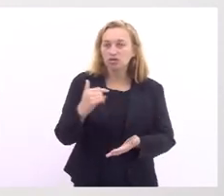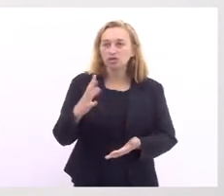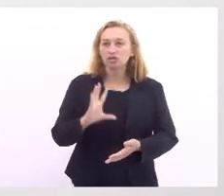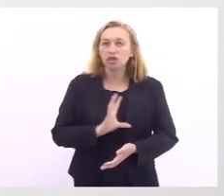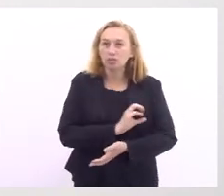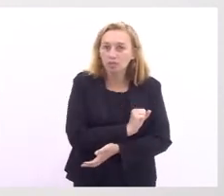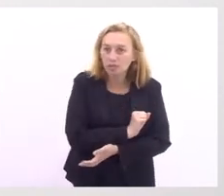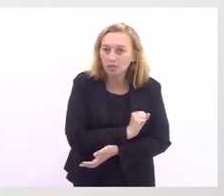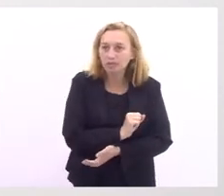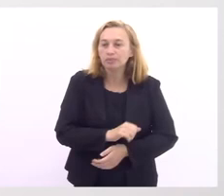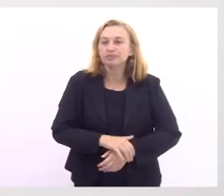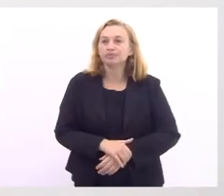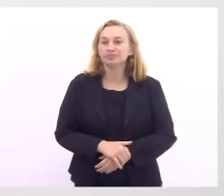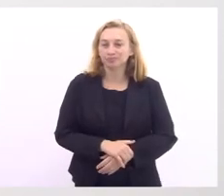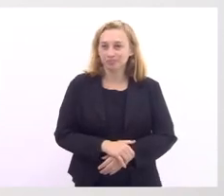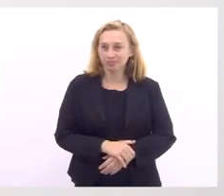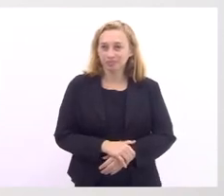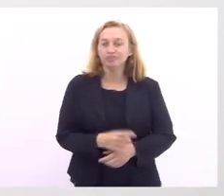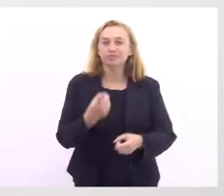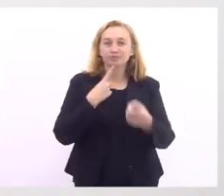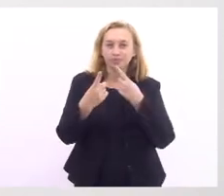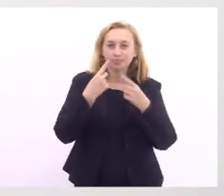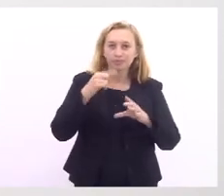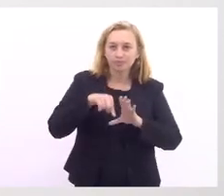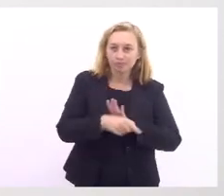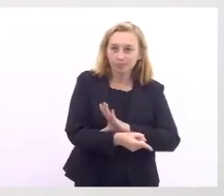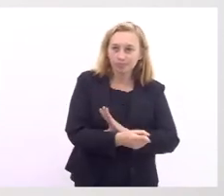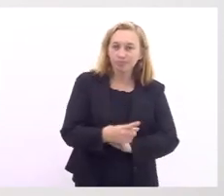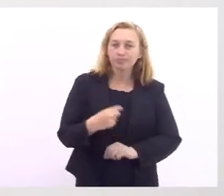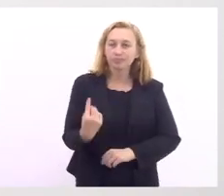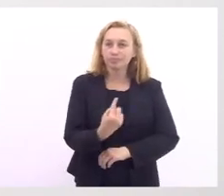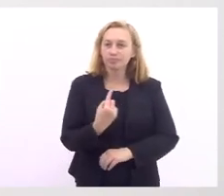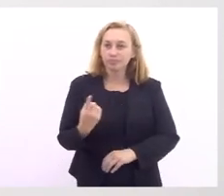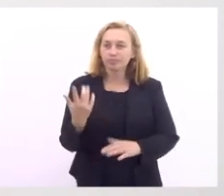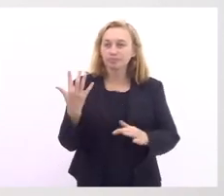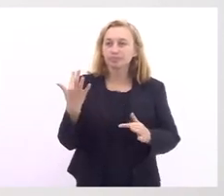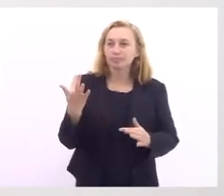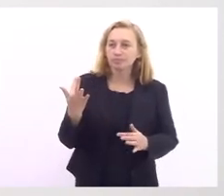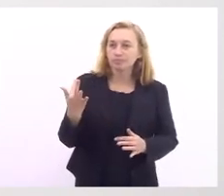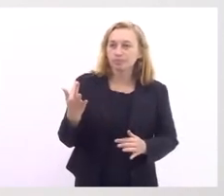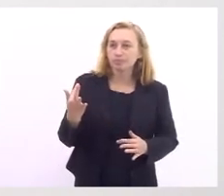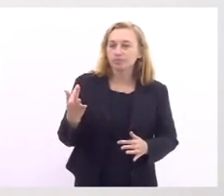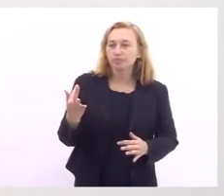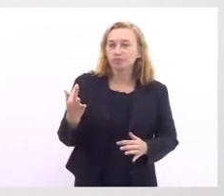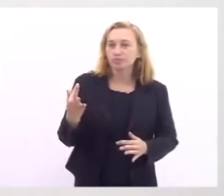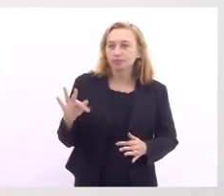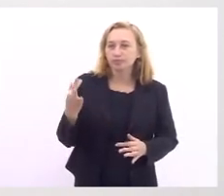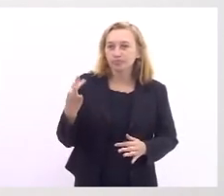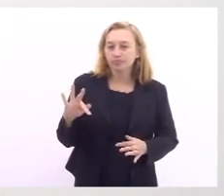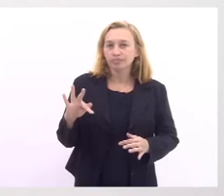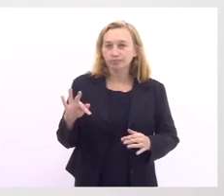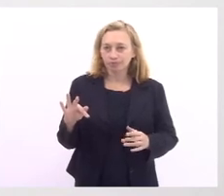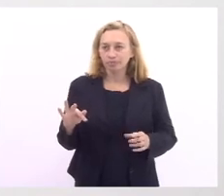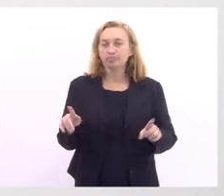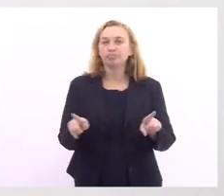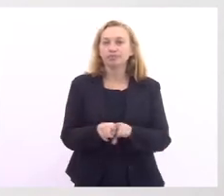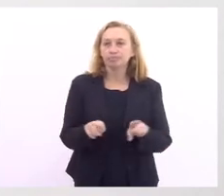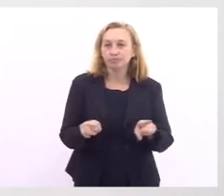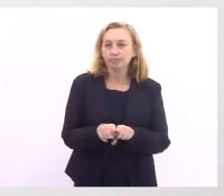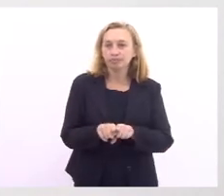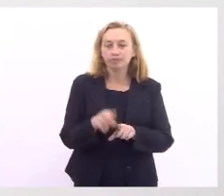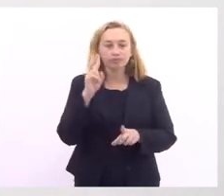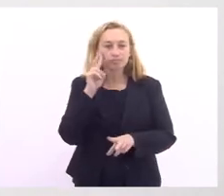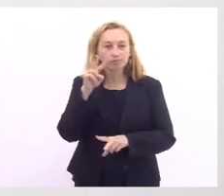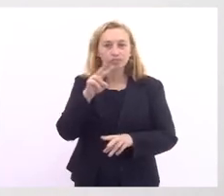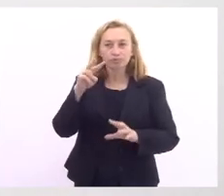é um documento que já loga profundamente com as nossas dores locais mas é um documento também que